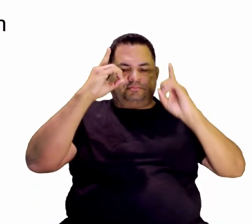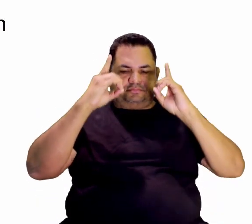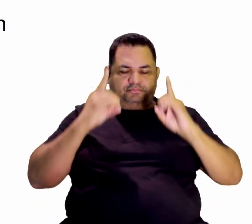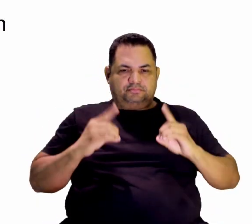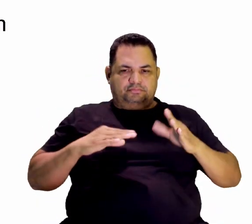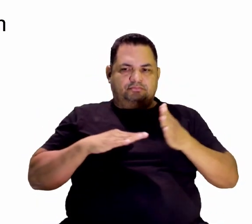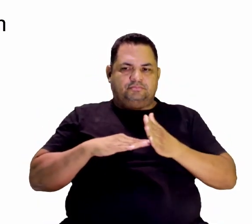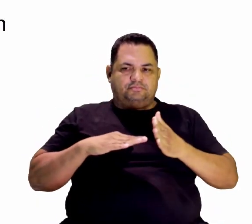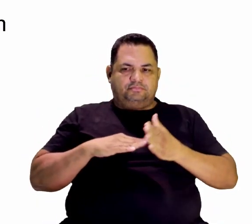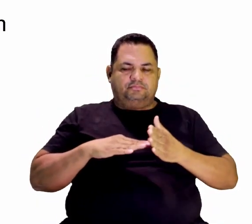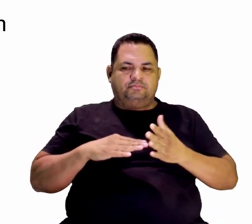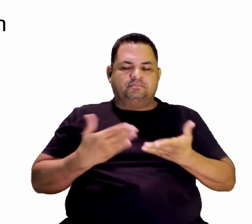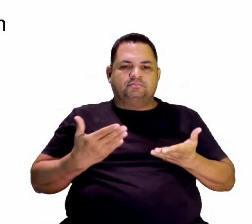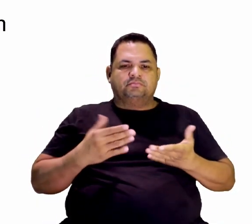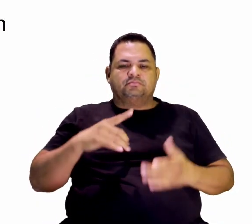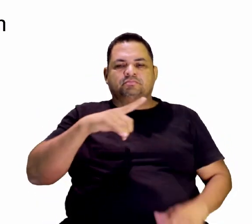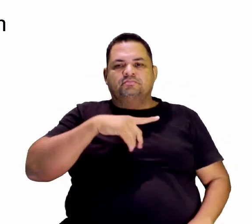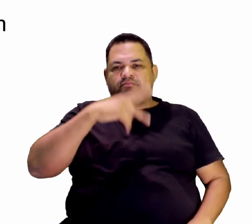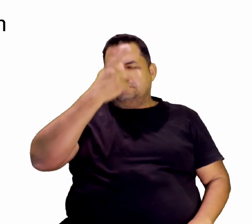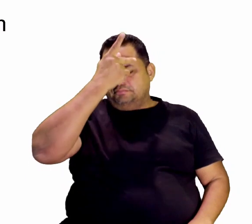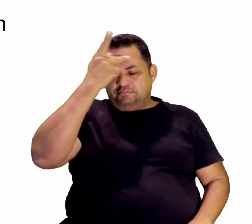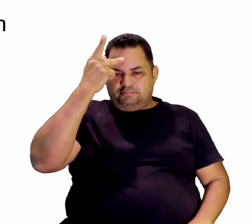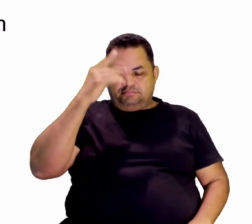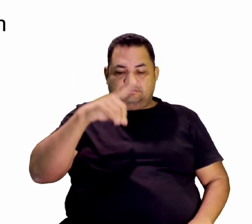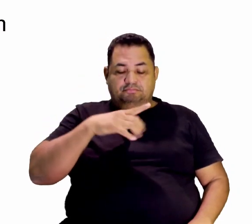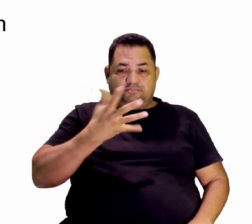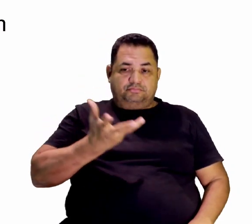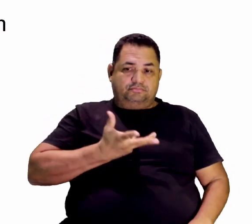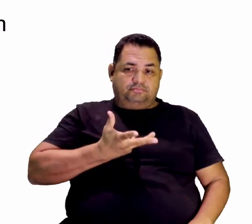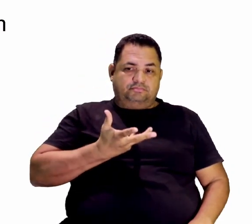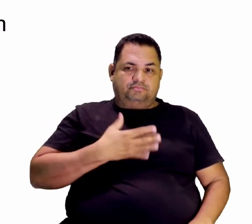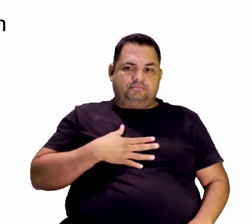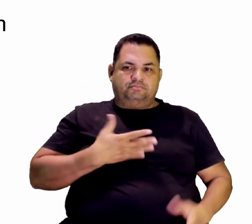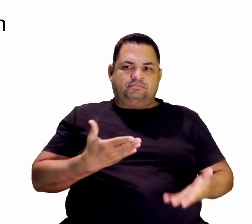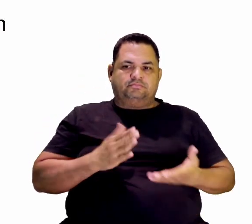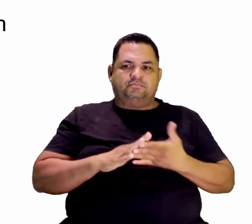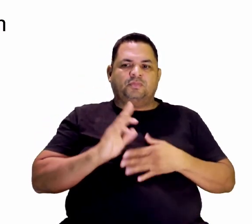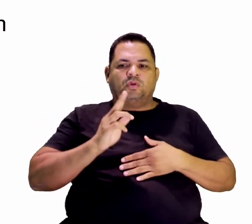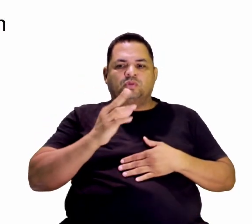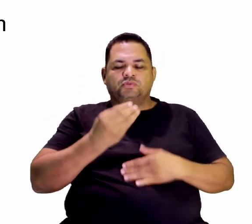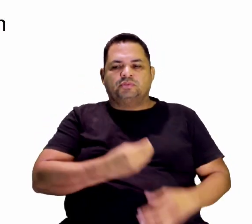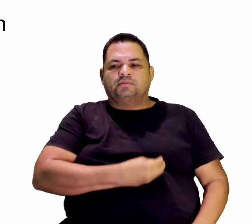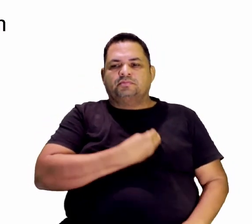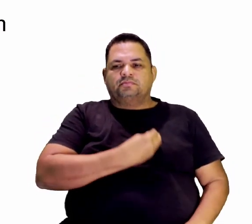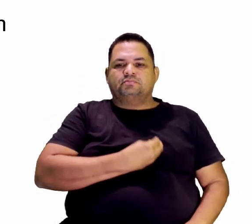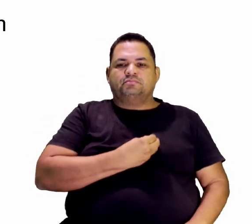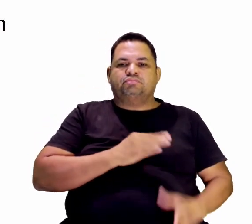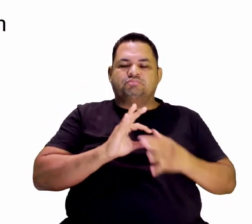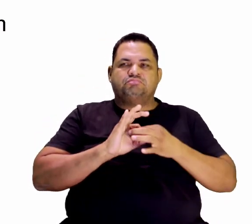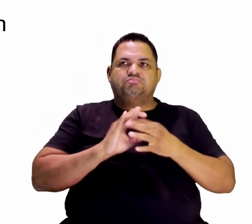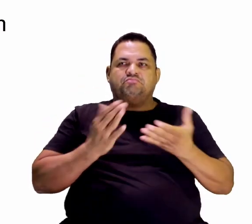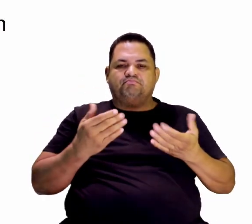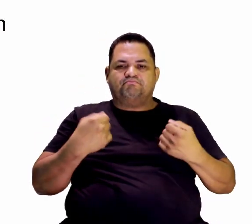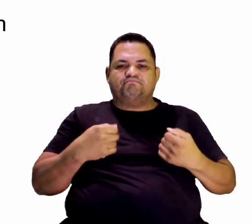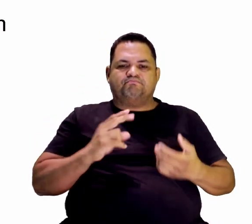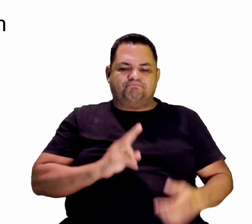Então nós vamos ter imagens parecidas como esta, certo? Olha aí que bacana. E aqui a gente